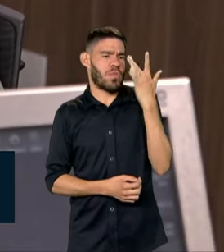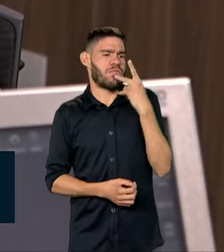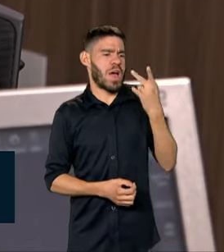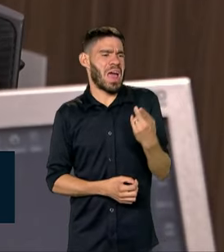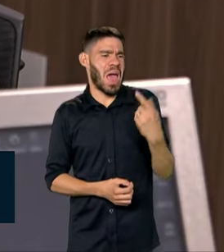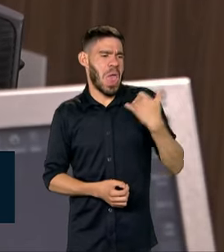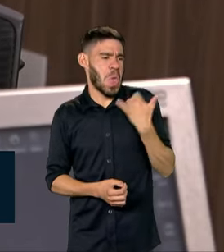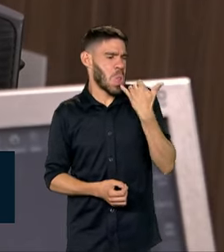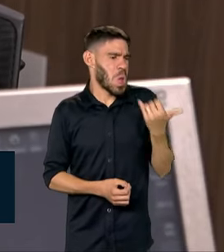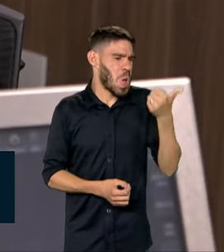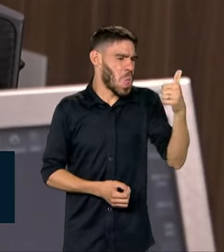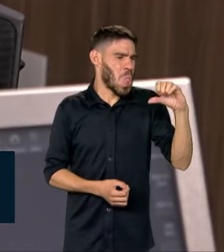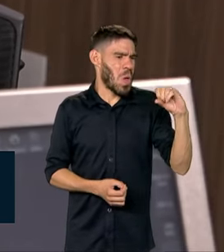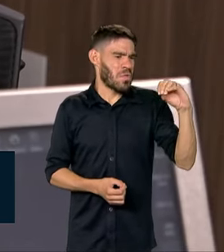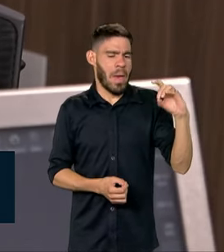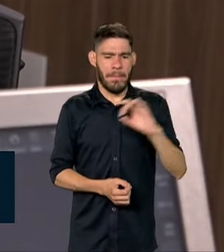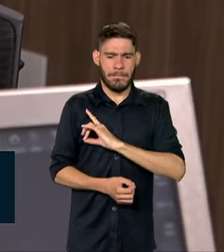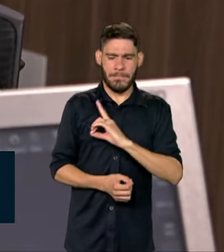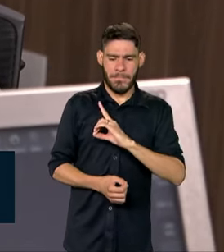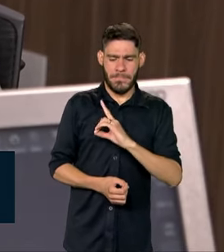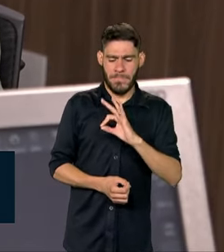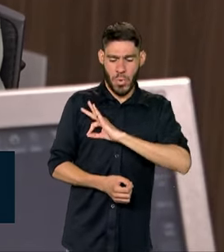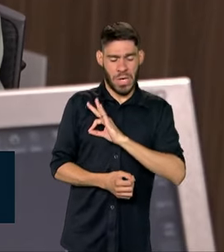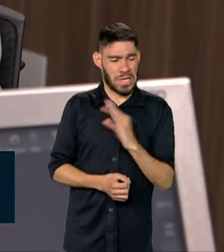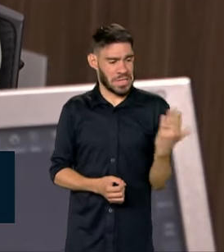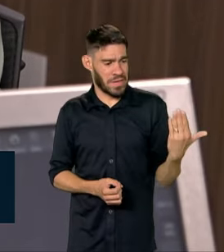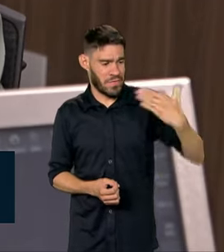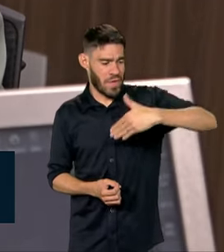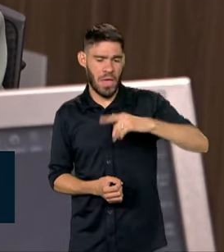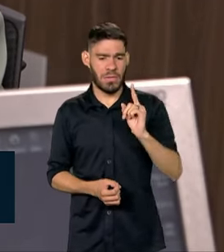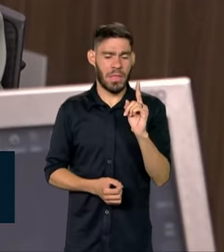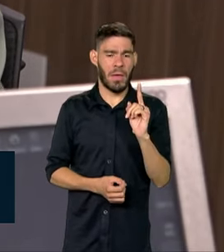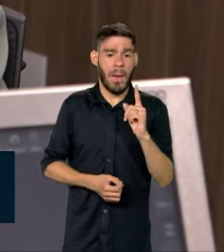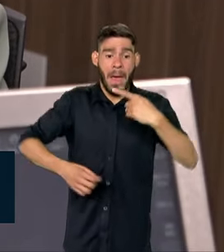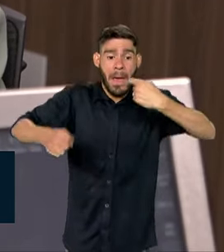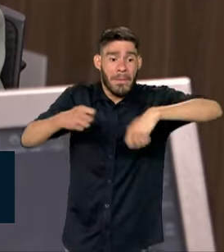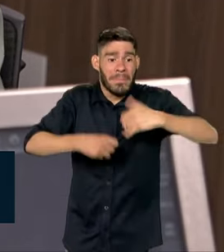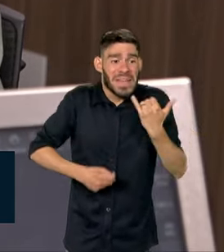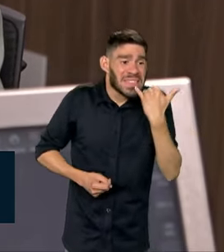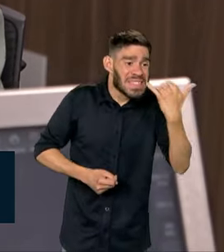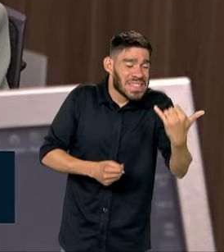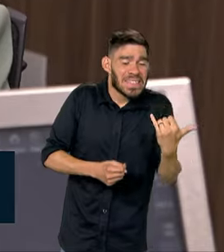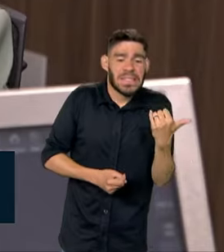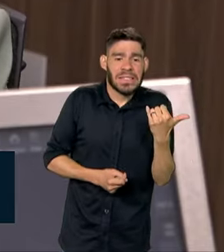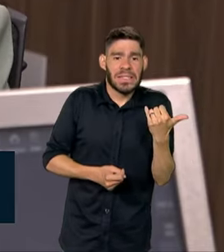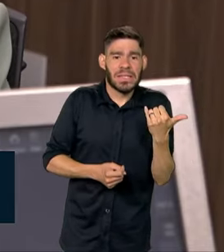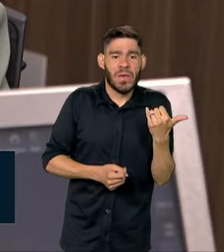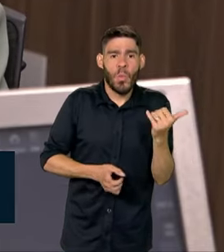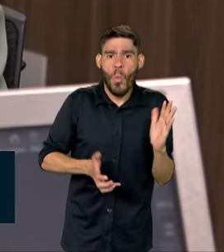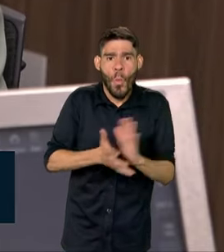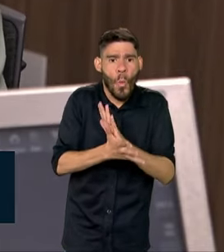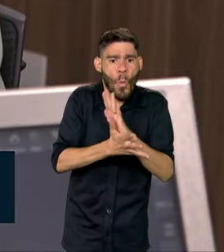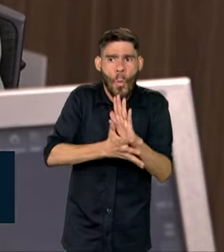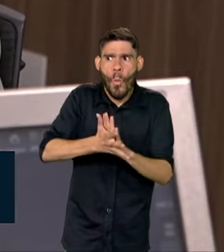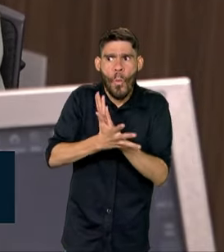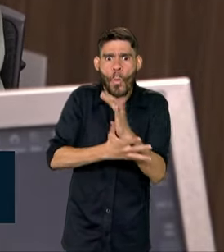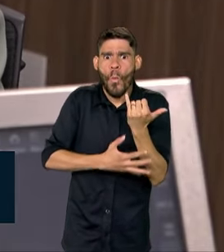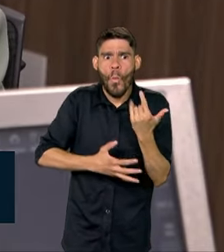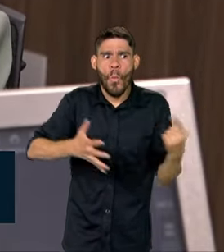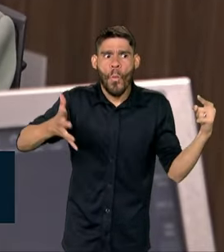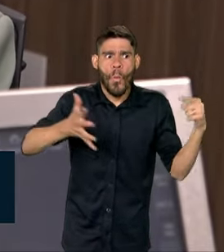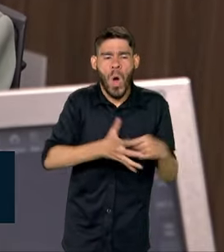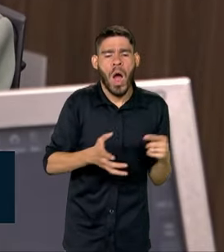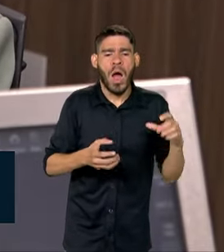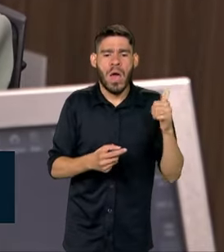eles não vão aparecer. Então, mas tem que ligar, porque se você não liga, eu não vou ter a denúncia que o 190 não foi. E eu